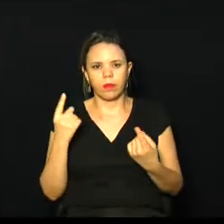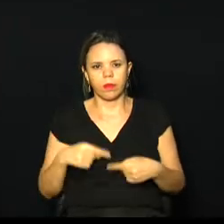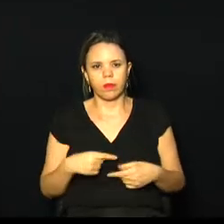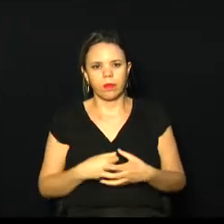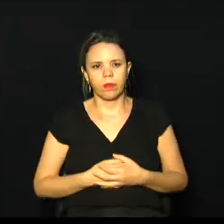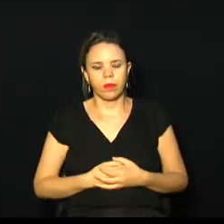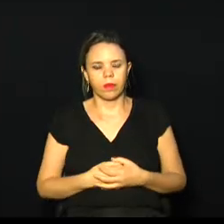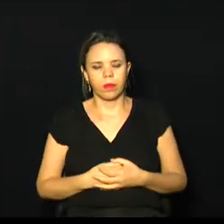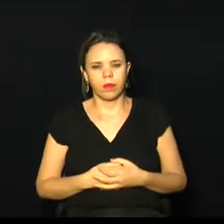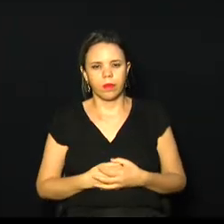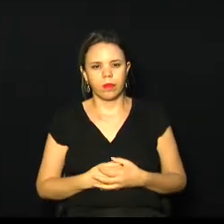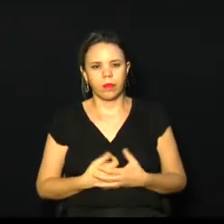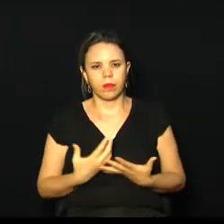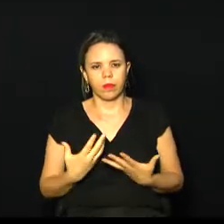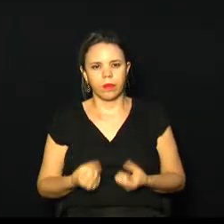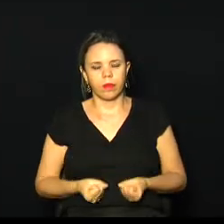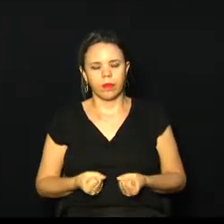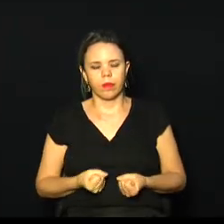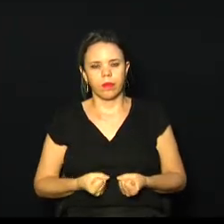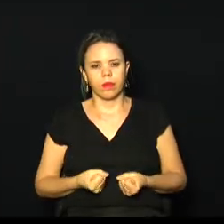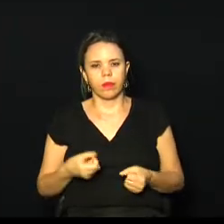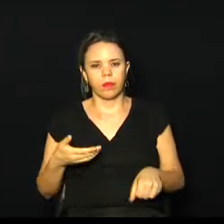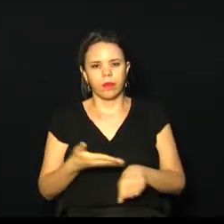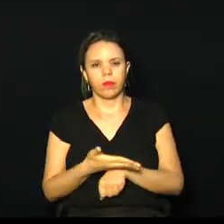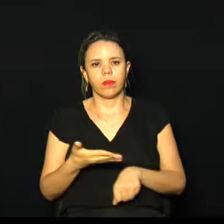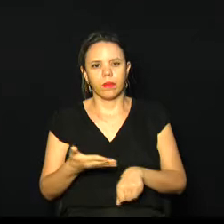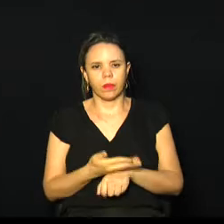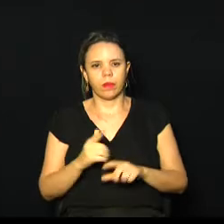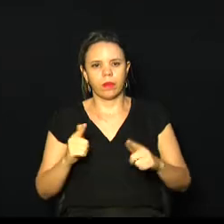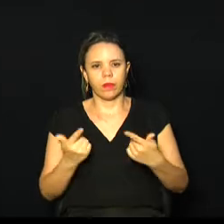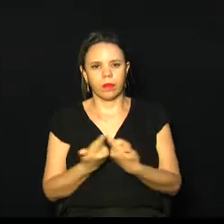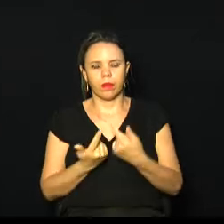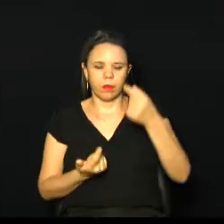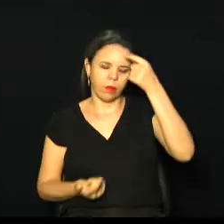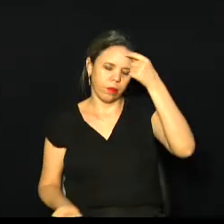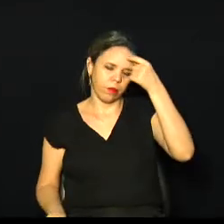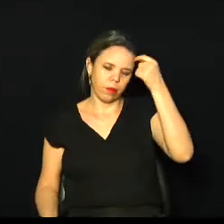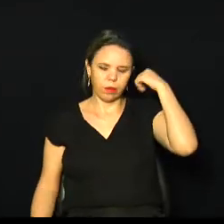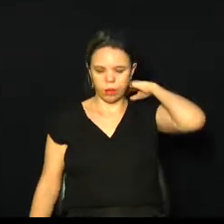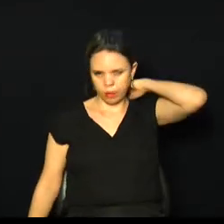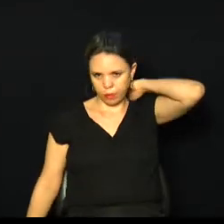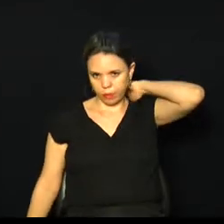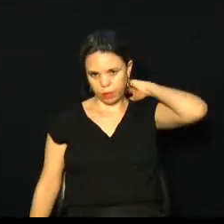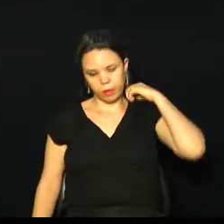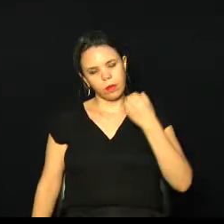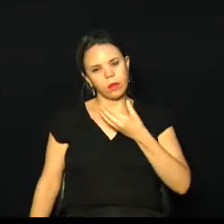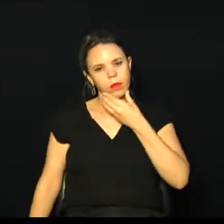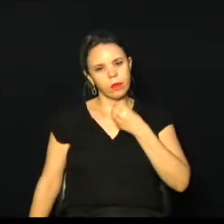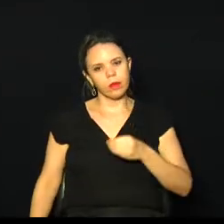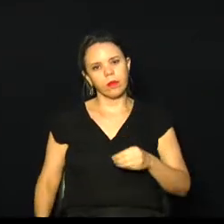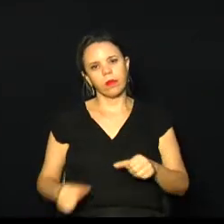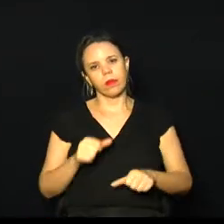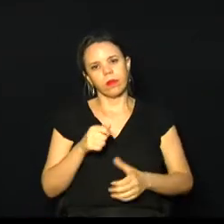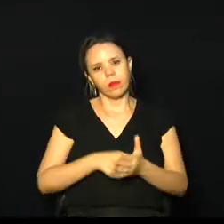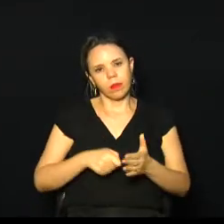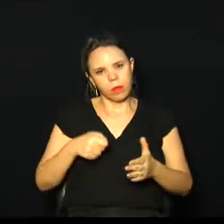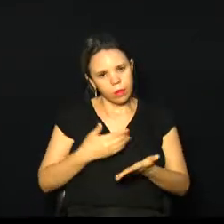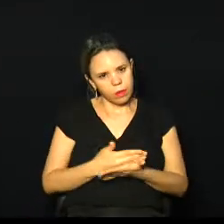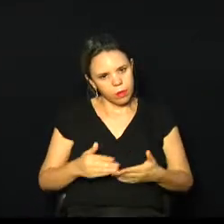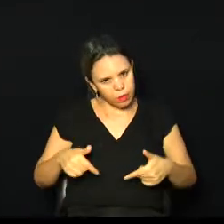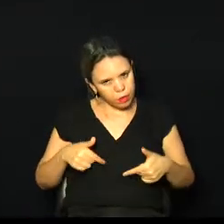O aceite espontâneo para participar de um grupo de conscientização, ele quebra essa resistência